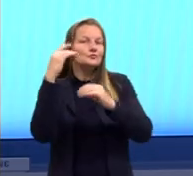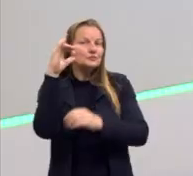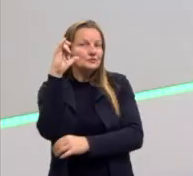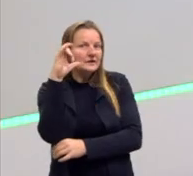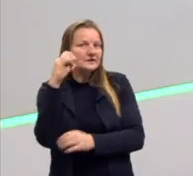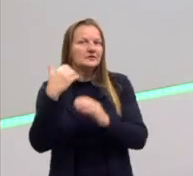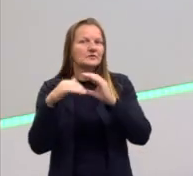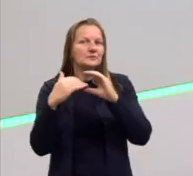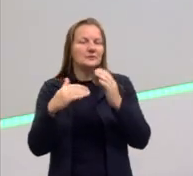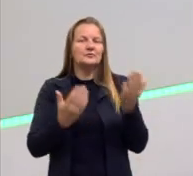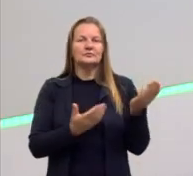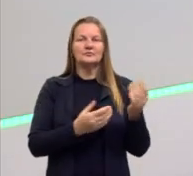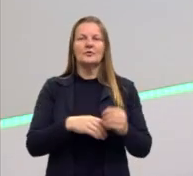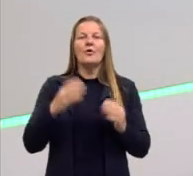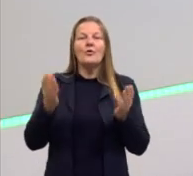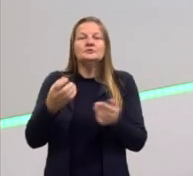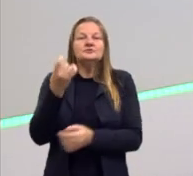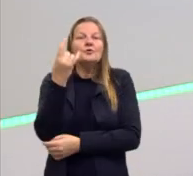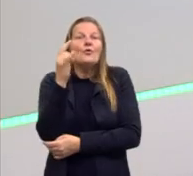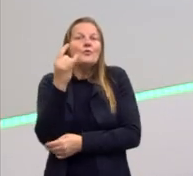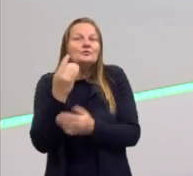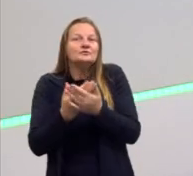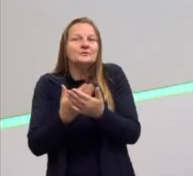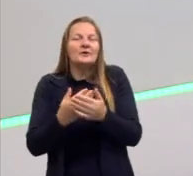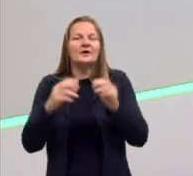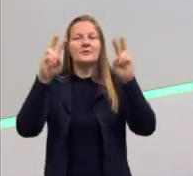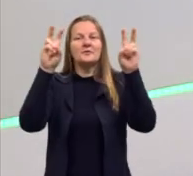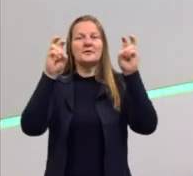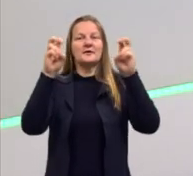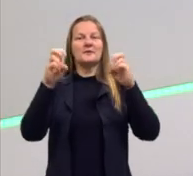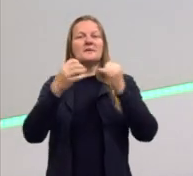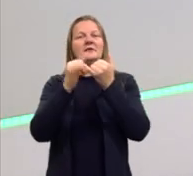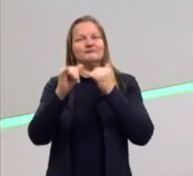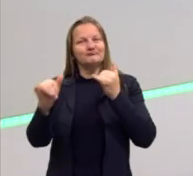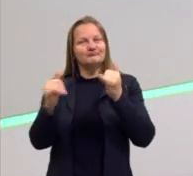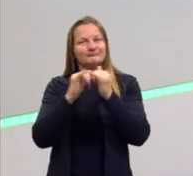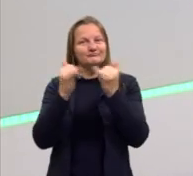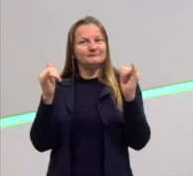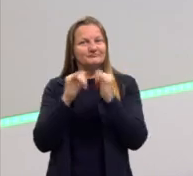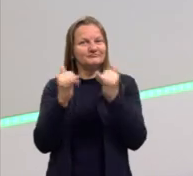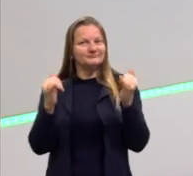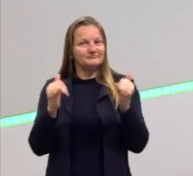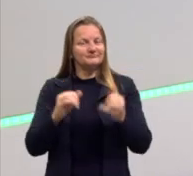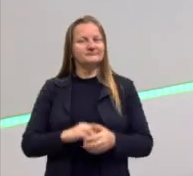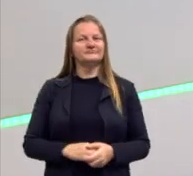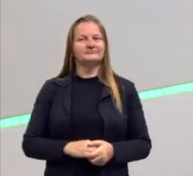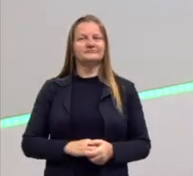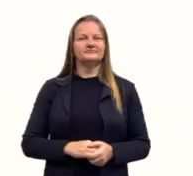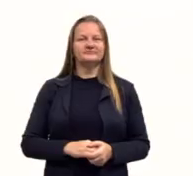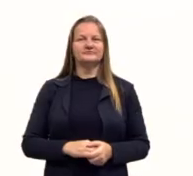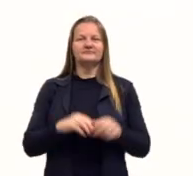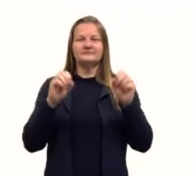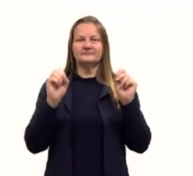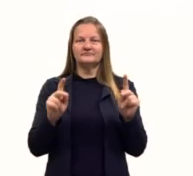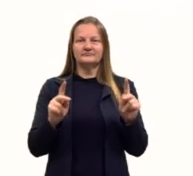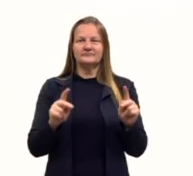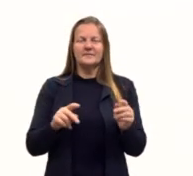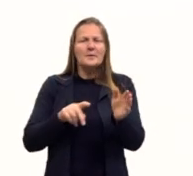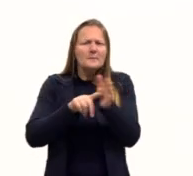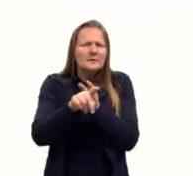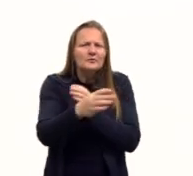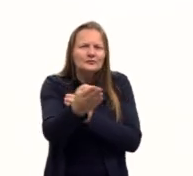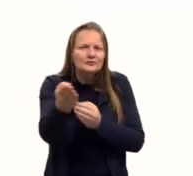Princípio não é Nossa última aula sobre o assunto de eletricidade Tá bom então eu trago aqui uma